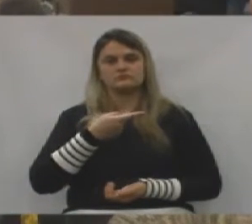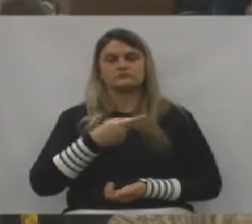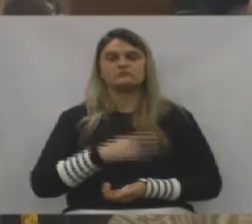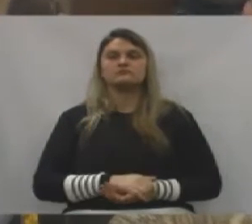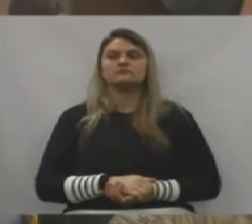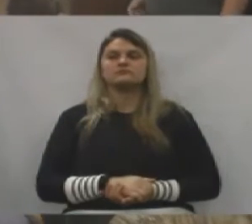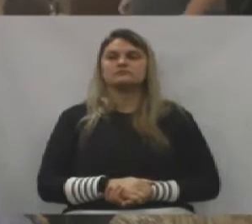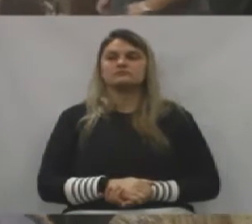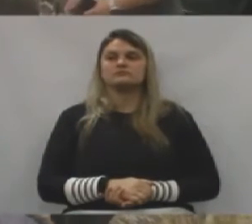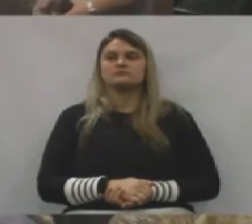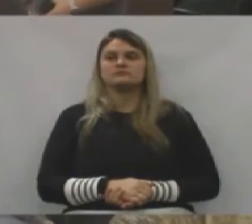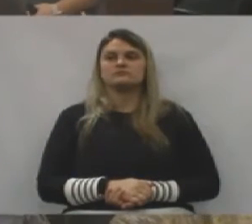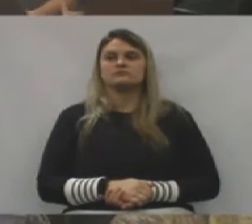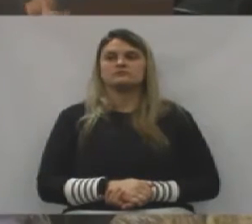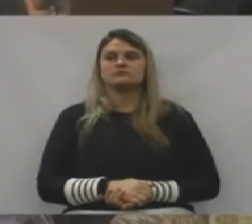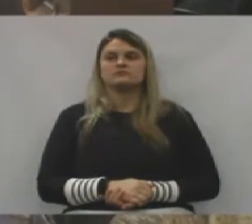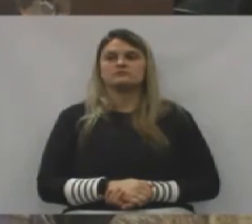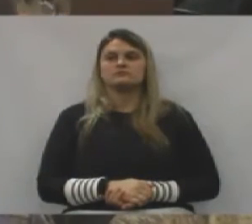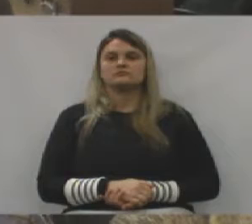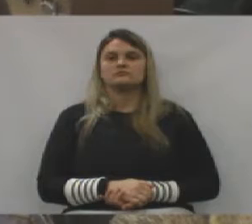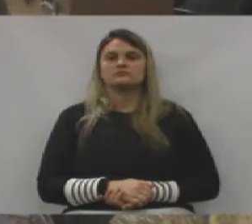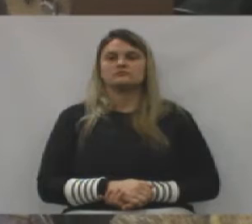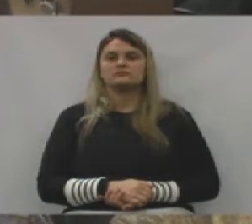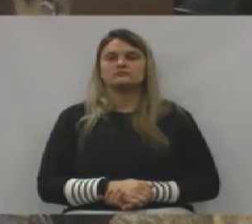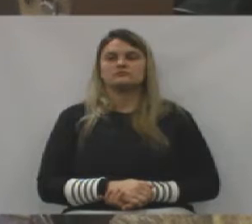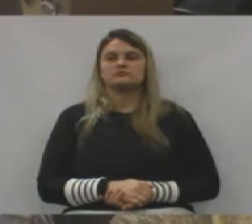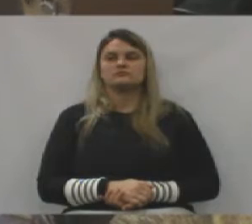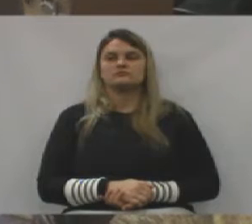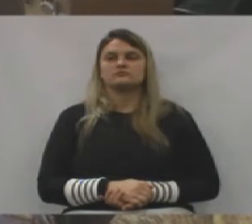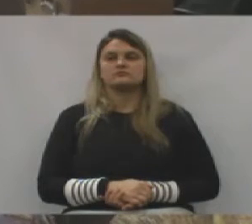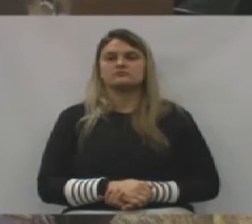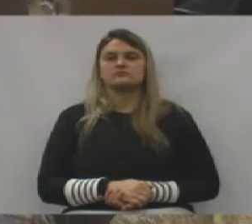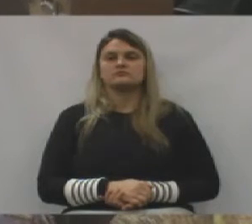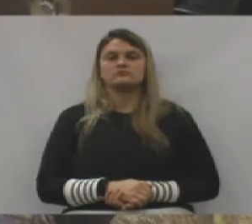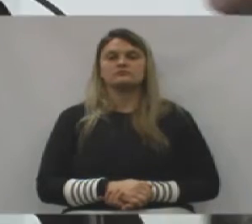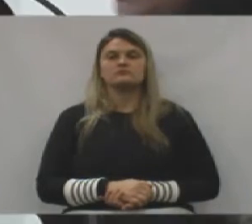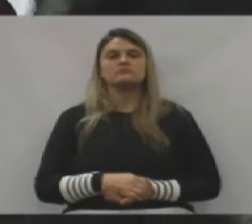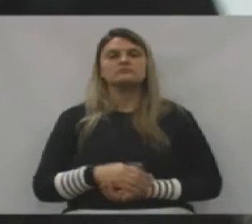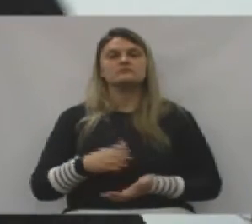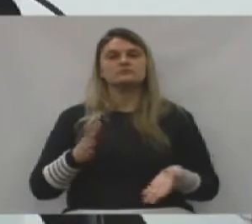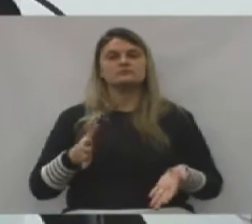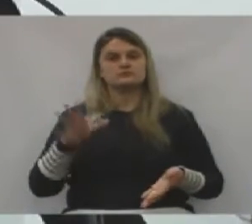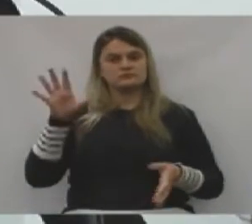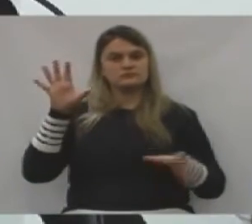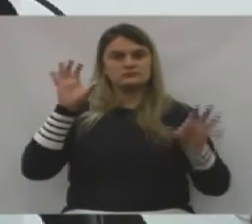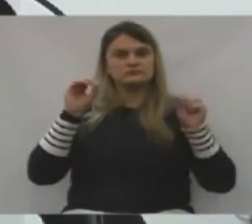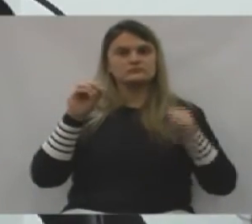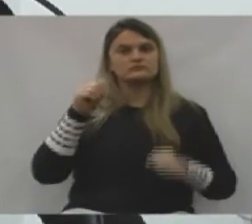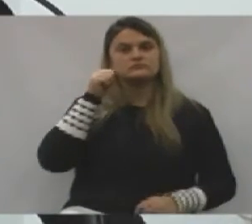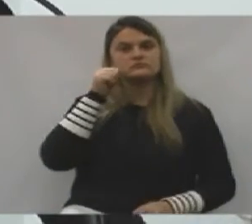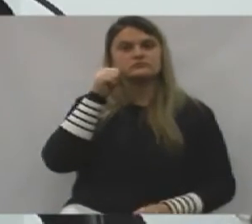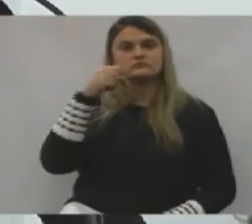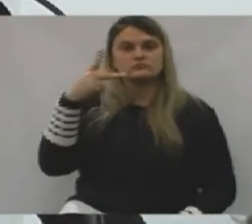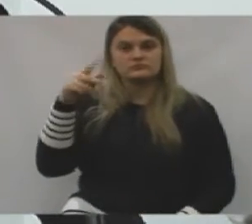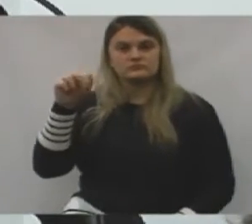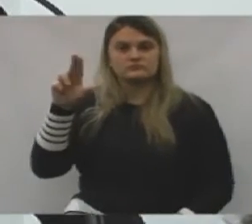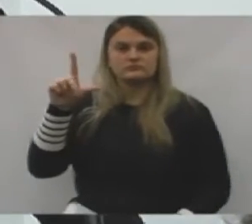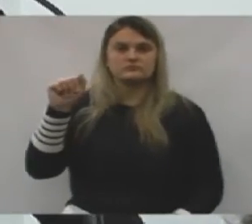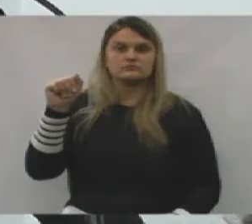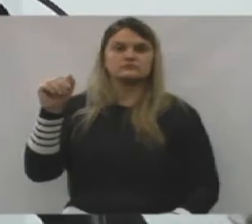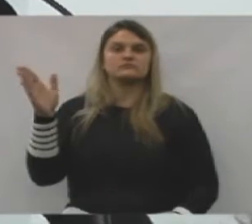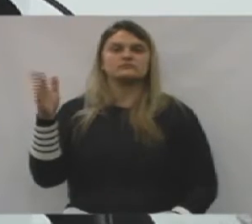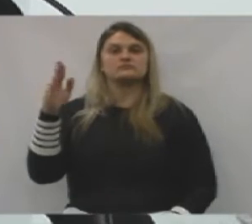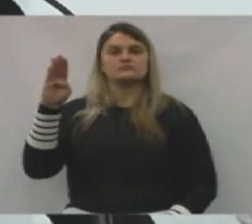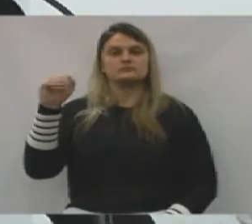tribuna numa situação um pouco mais confortável, né? Ouvindo a Paula, ouvindo o Bashir, o